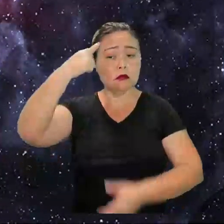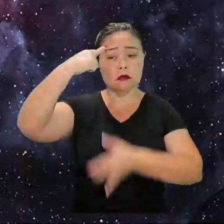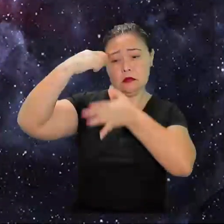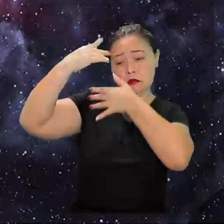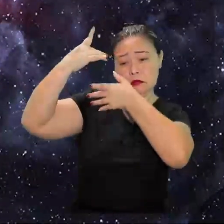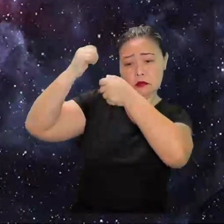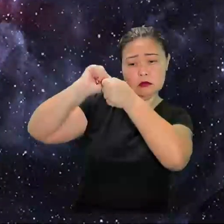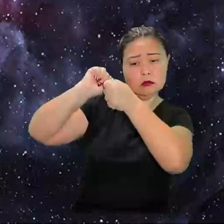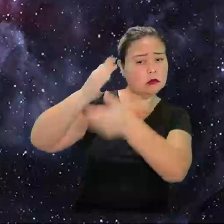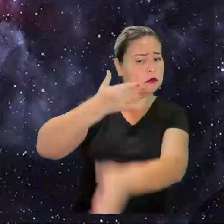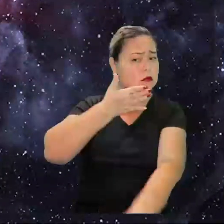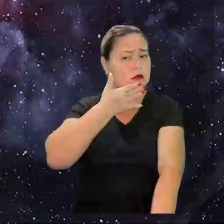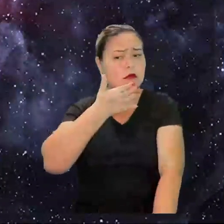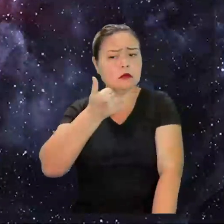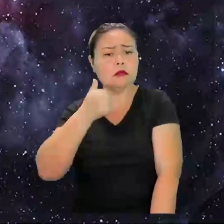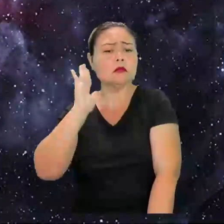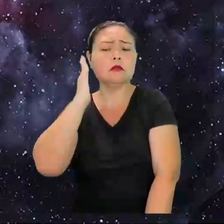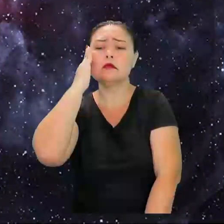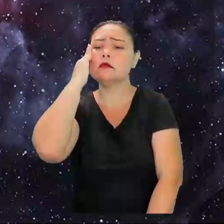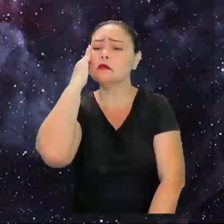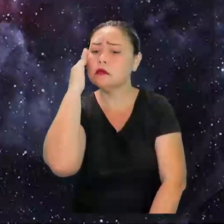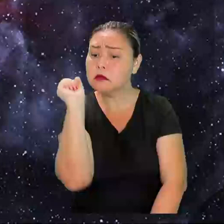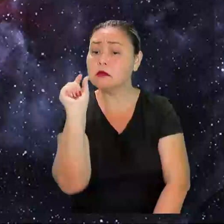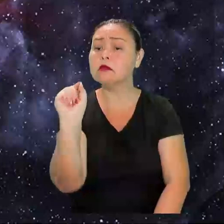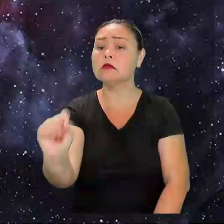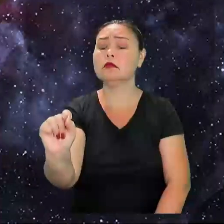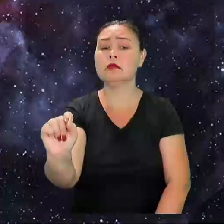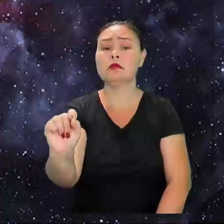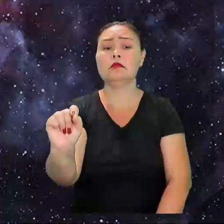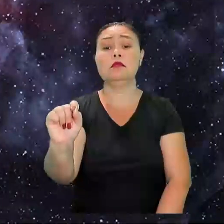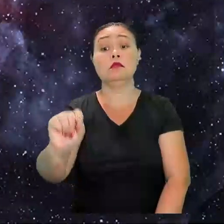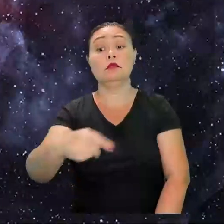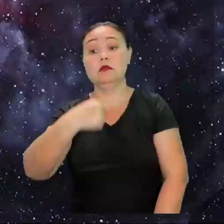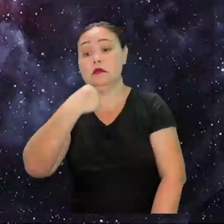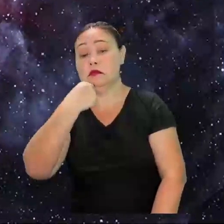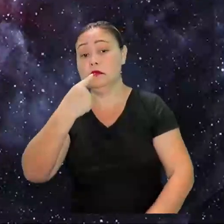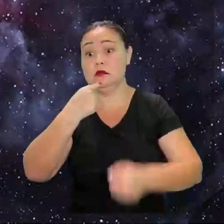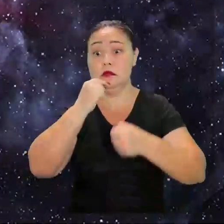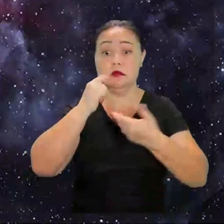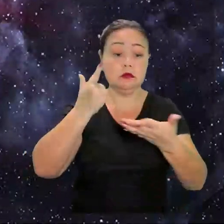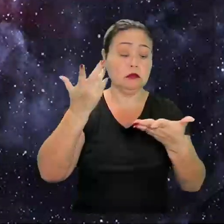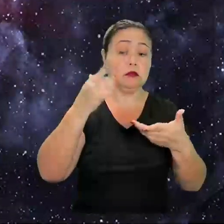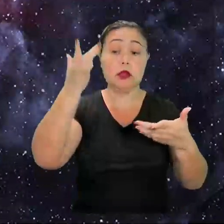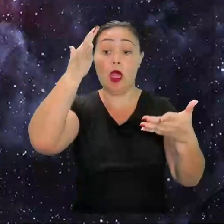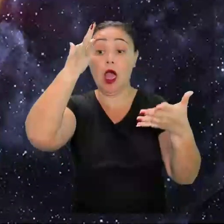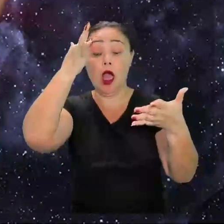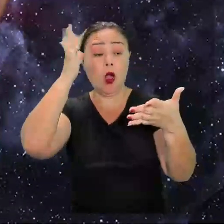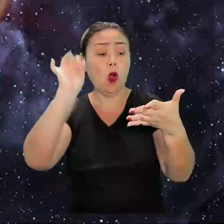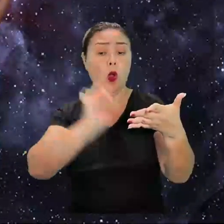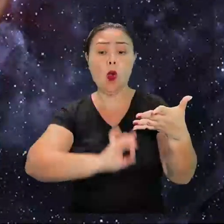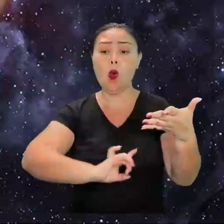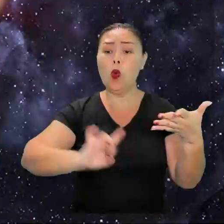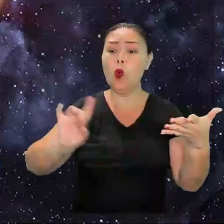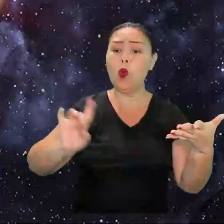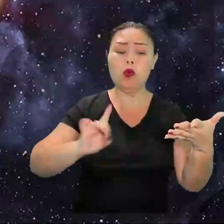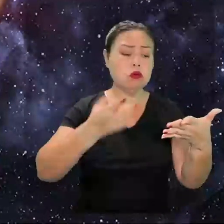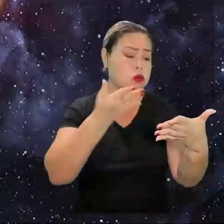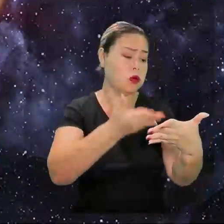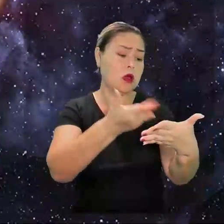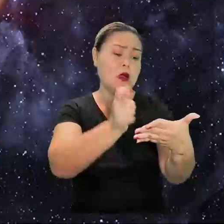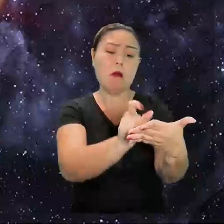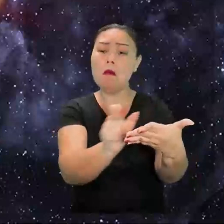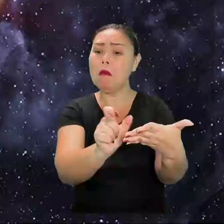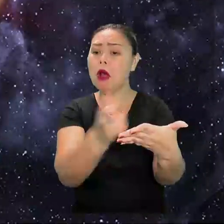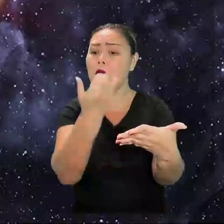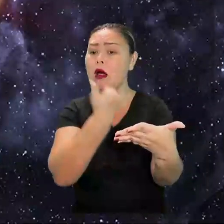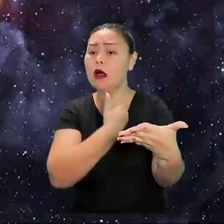raciocinar é a melhor saída, né? A gente já sabe que não adianta sair atropelando um monte de fórmula sem nem direito a interpretar